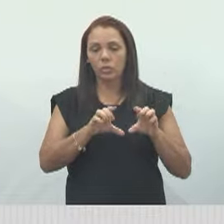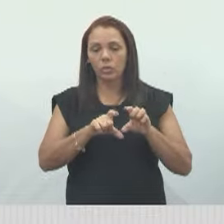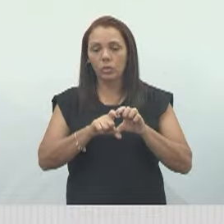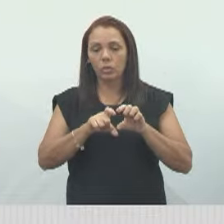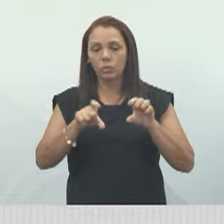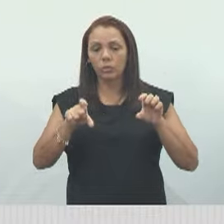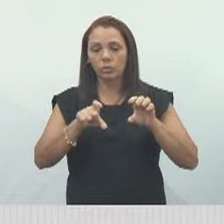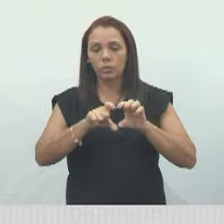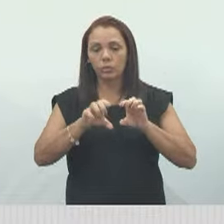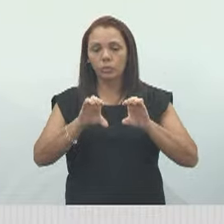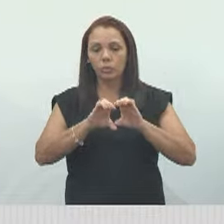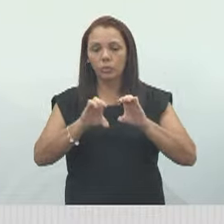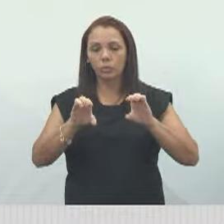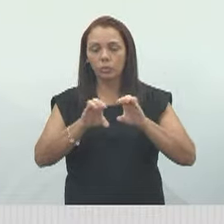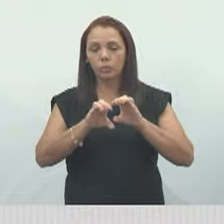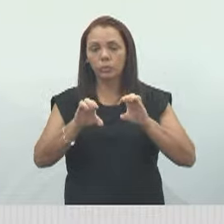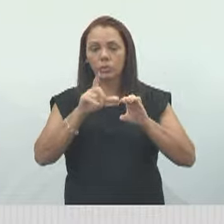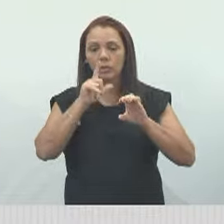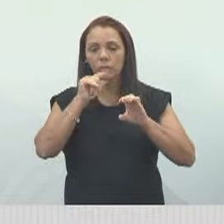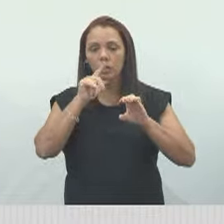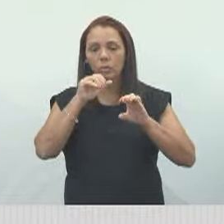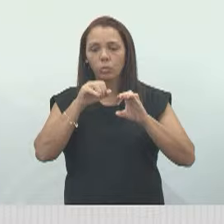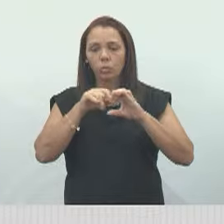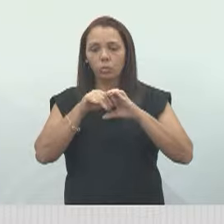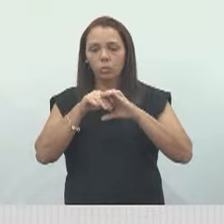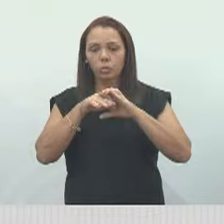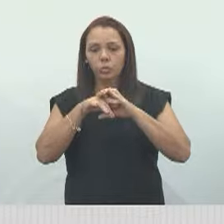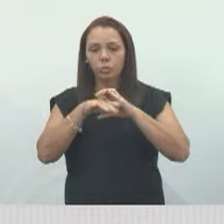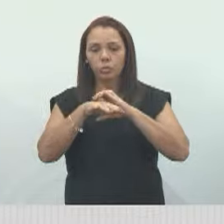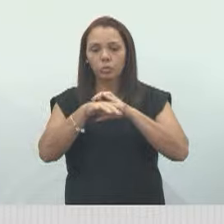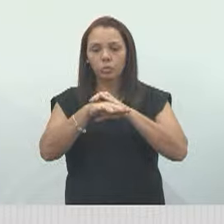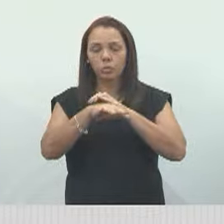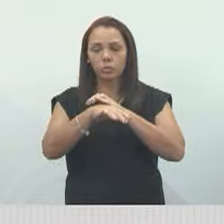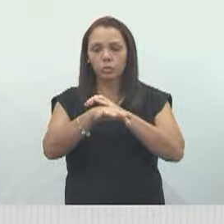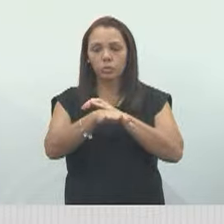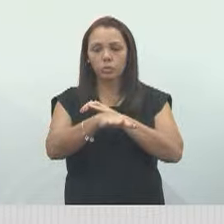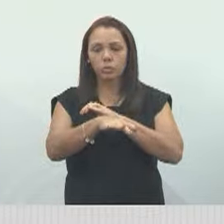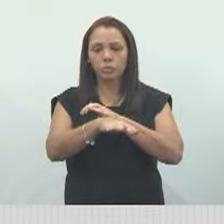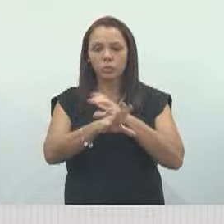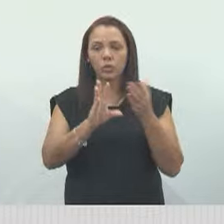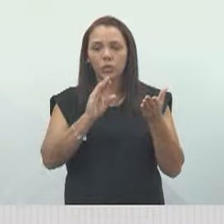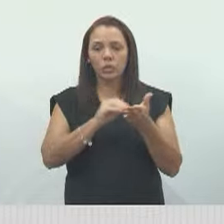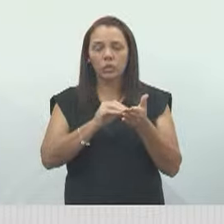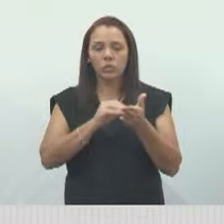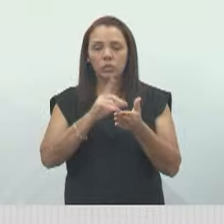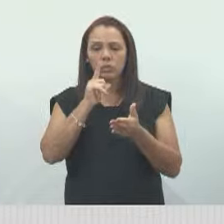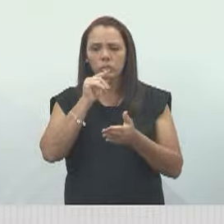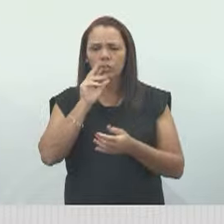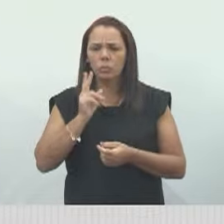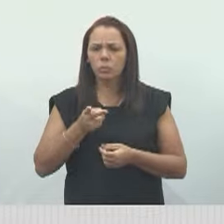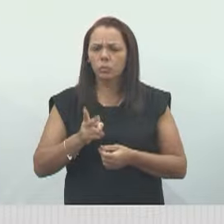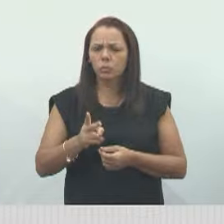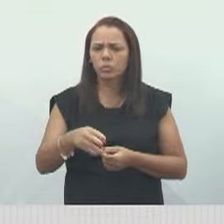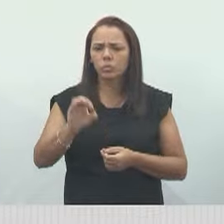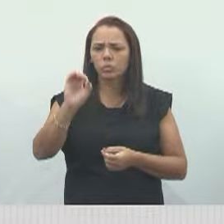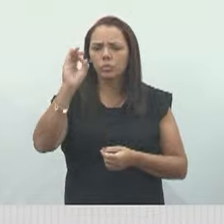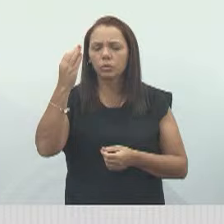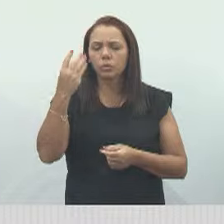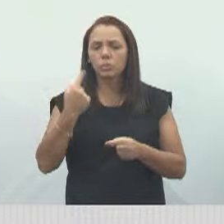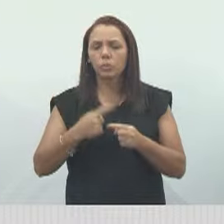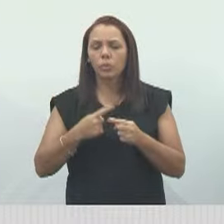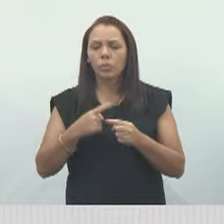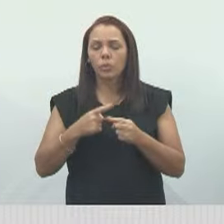Jacinto. É onde passava a água. A falta de água era constante devido